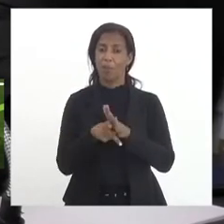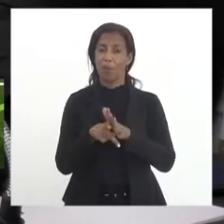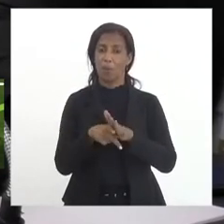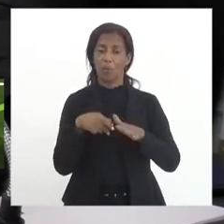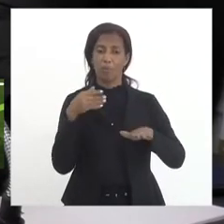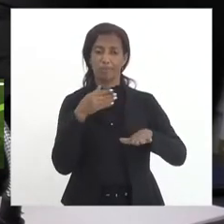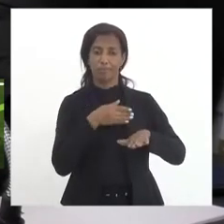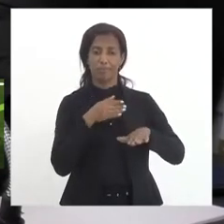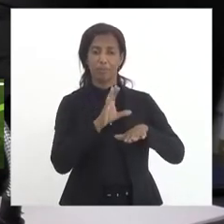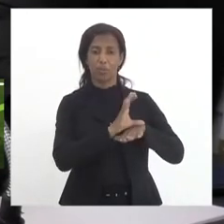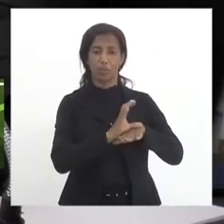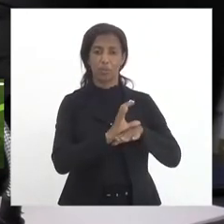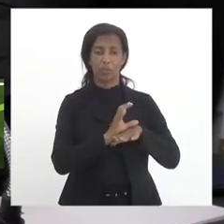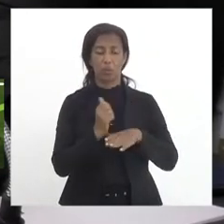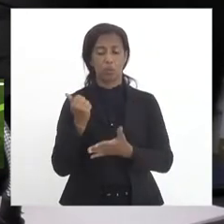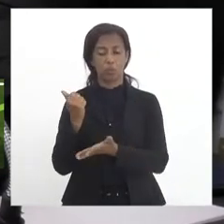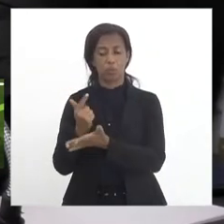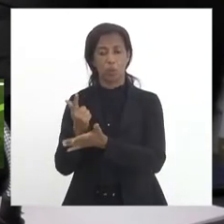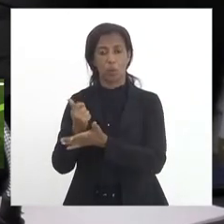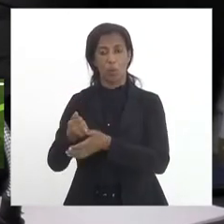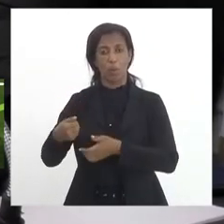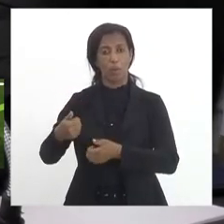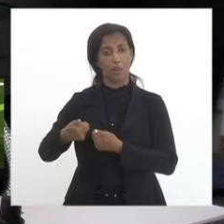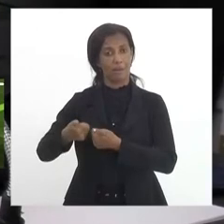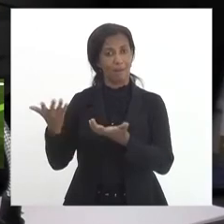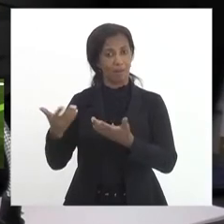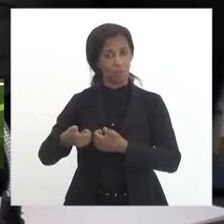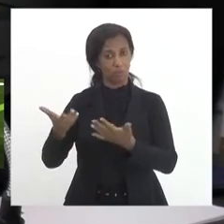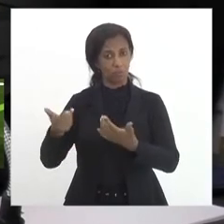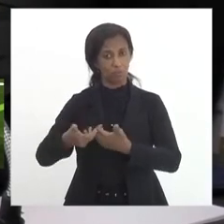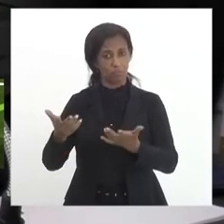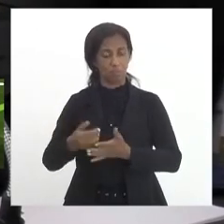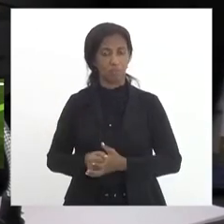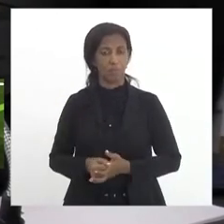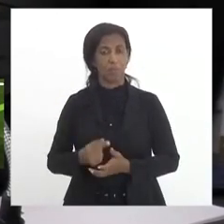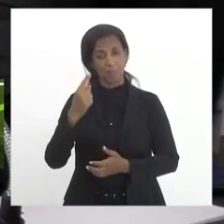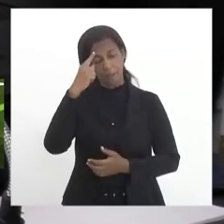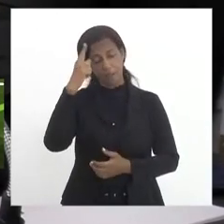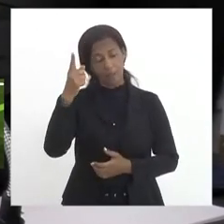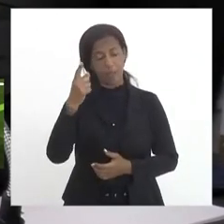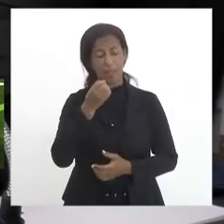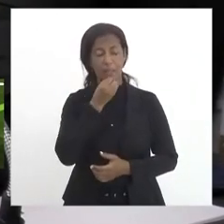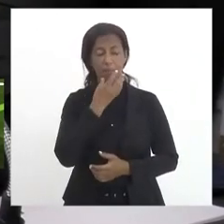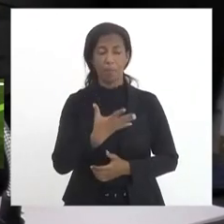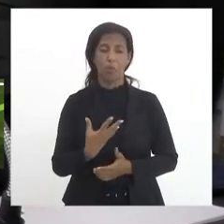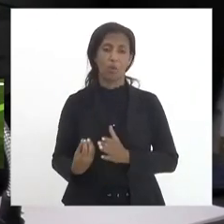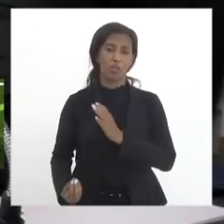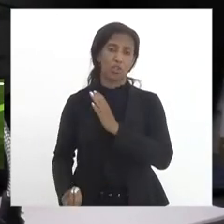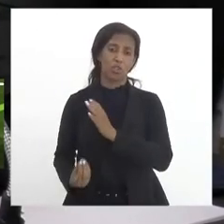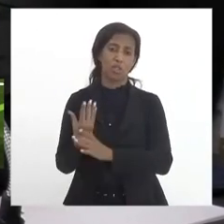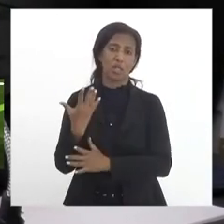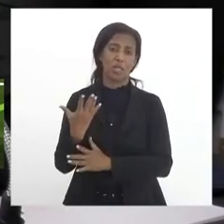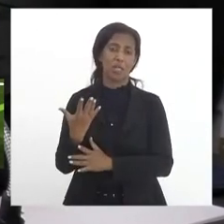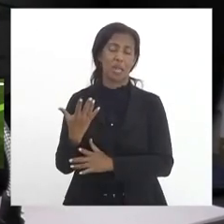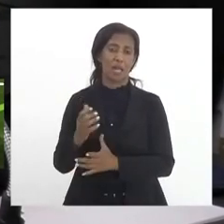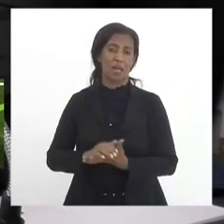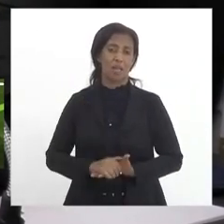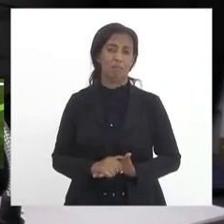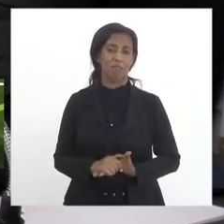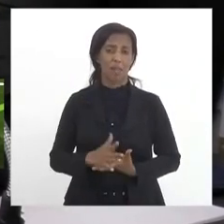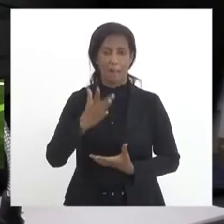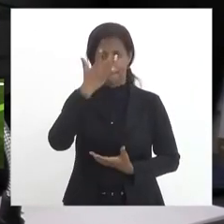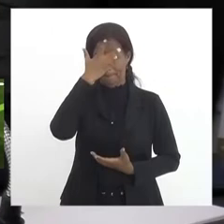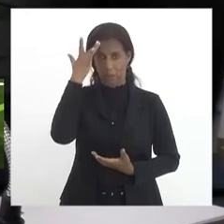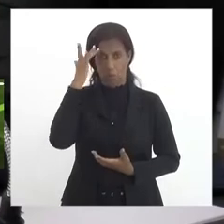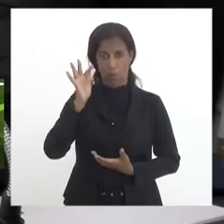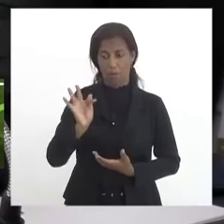sobre relações de consumo e a ideia é pertinente de criar uma espécie de moratória pessoa